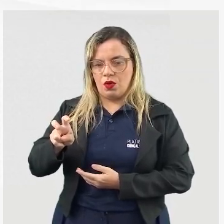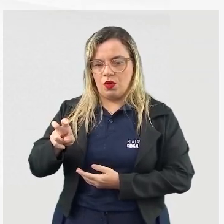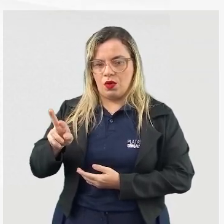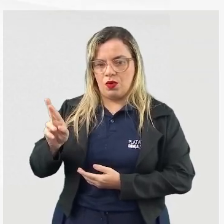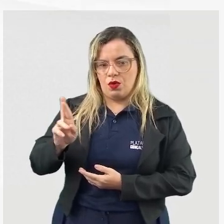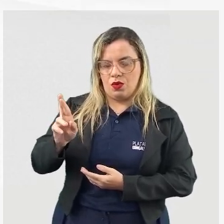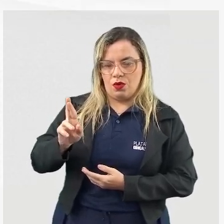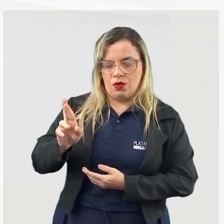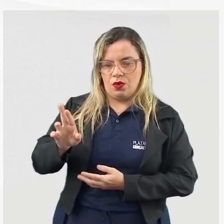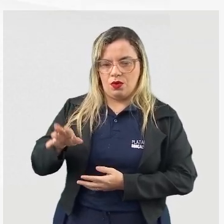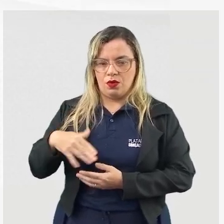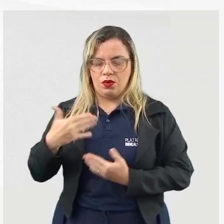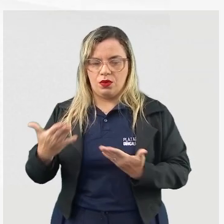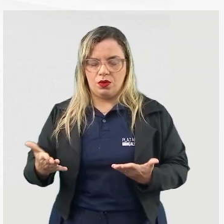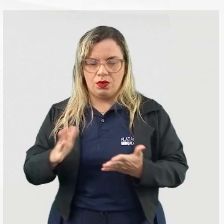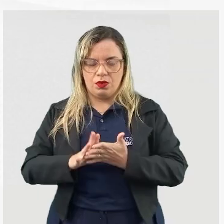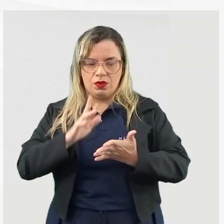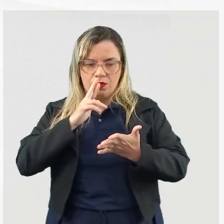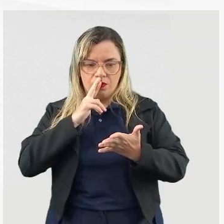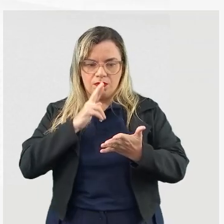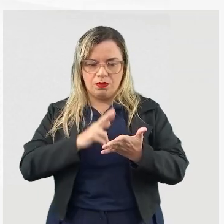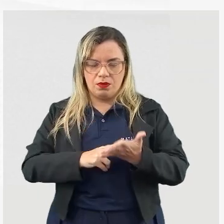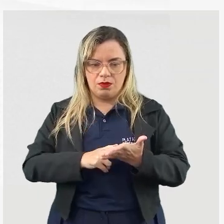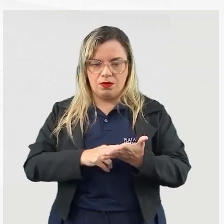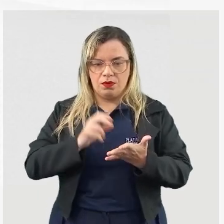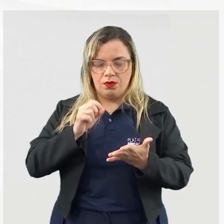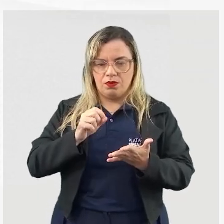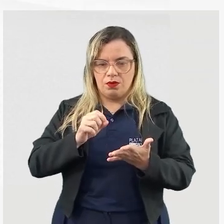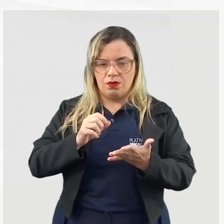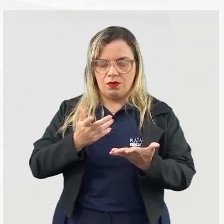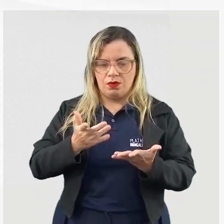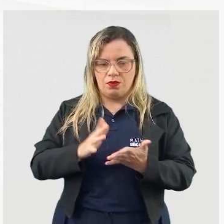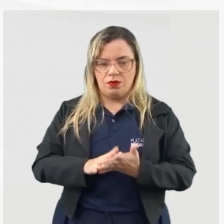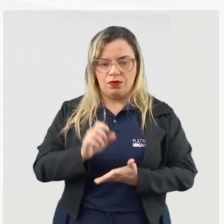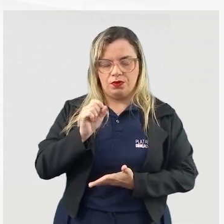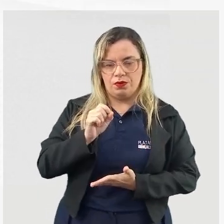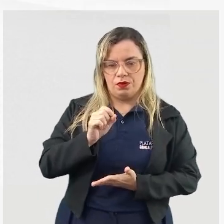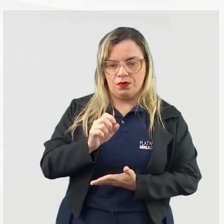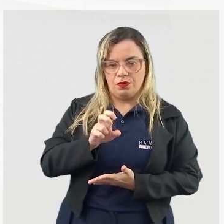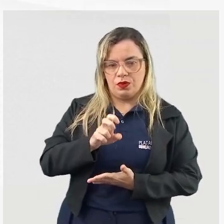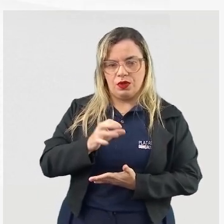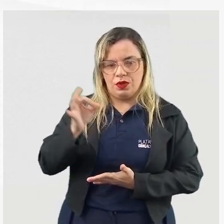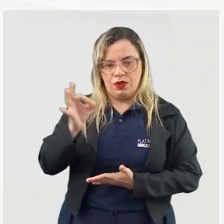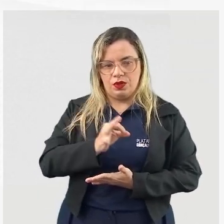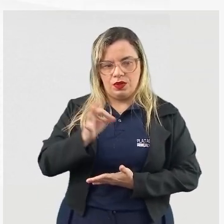Beleza? Esse aí é o resultado de 5% de